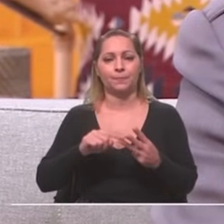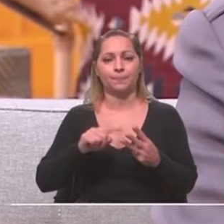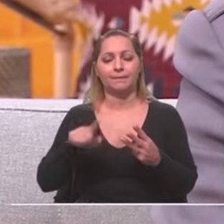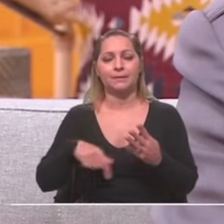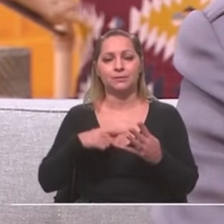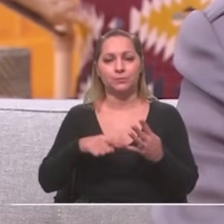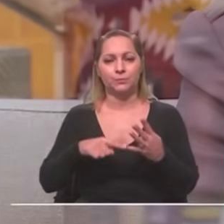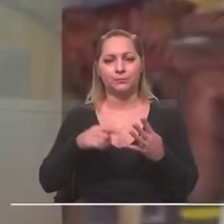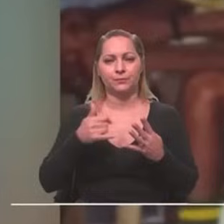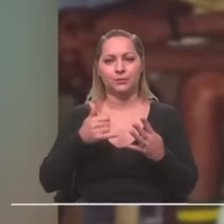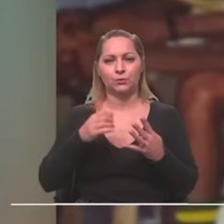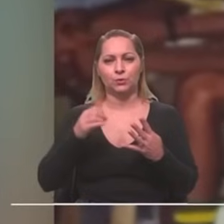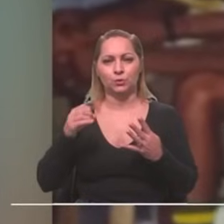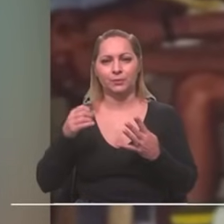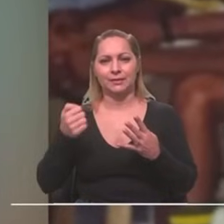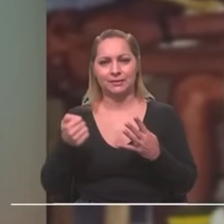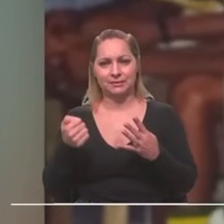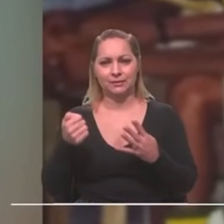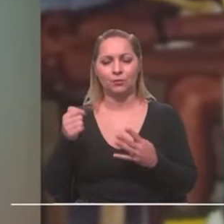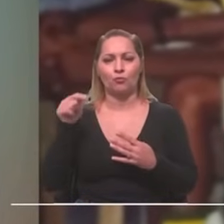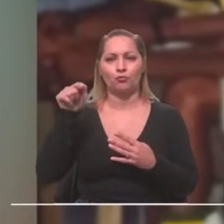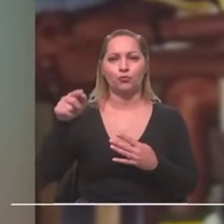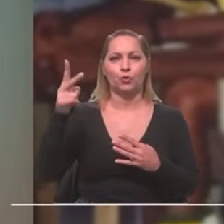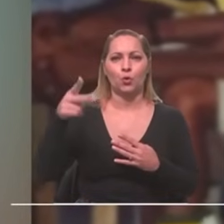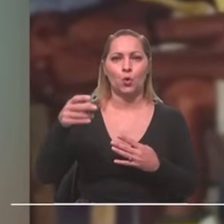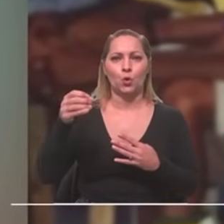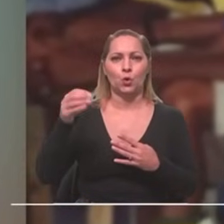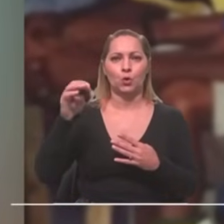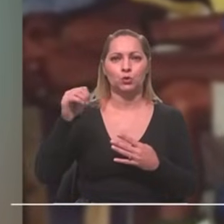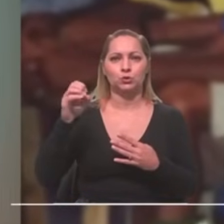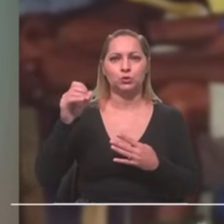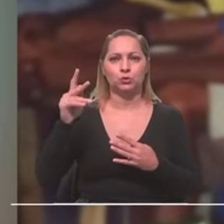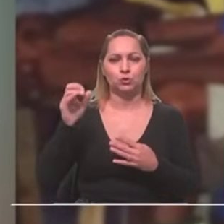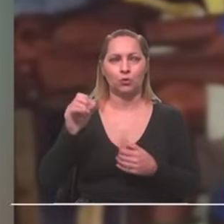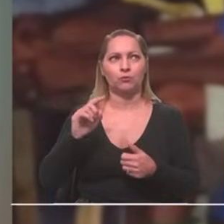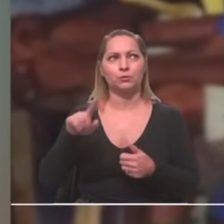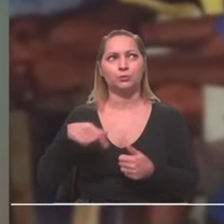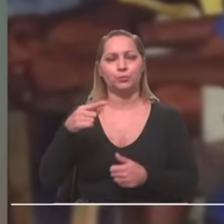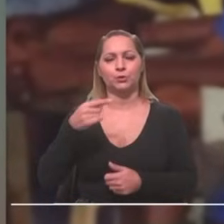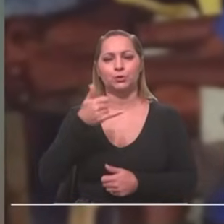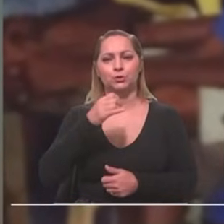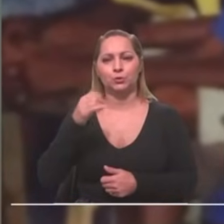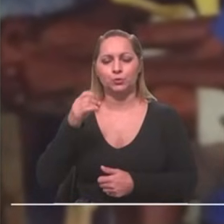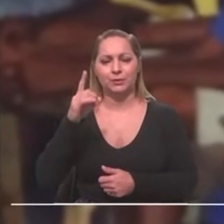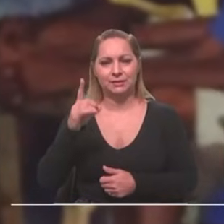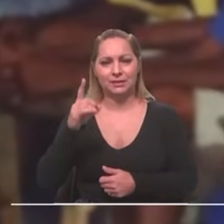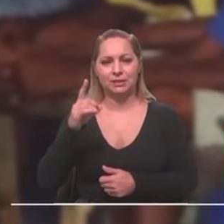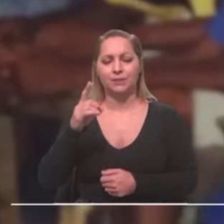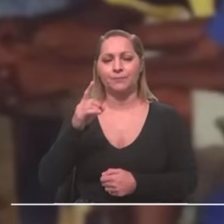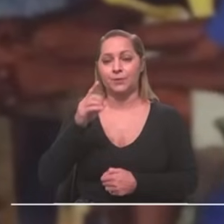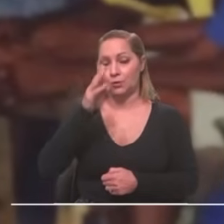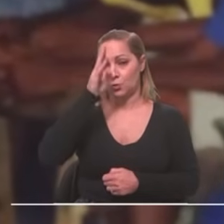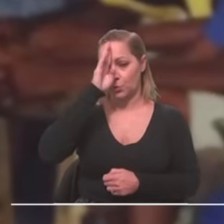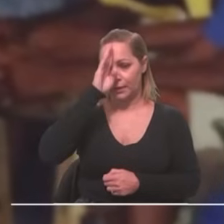em 2005 estive no Kosovo, em 2006 estive no Iraque. Estive em